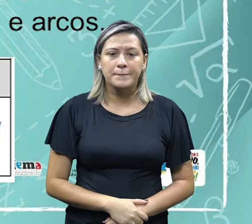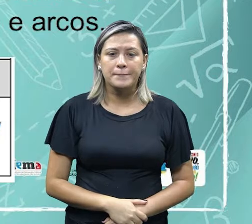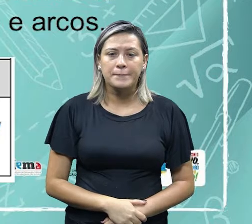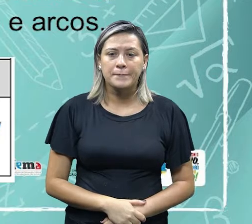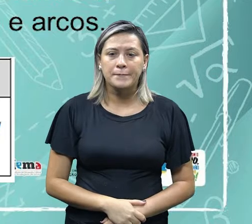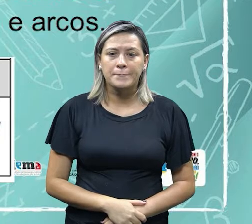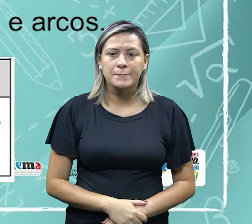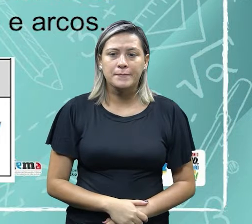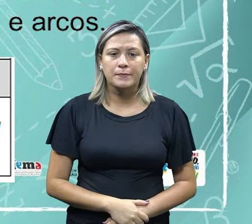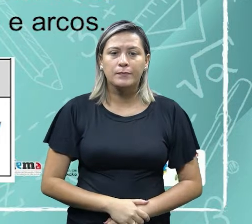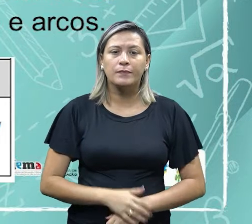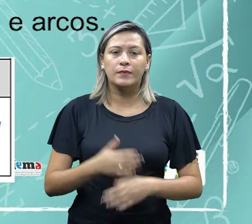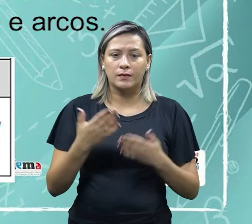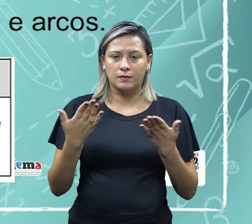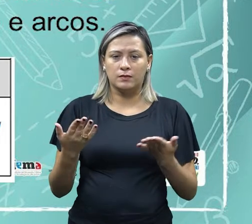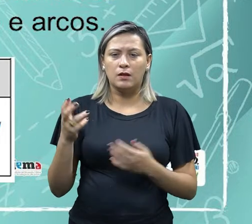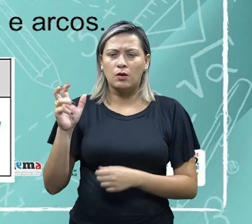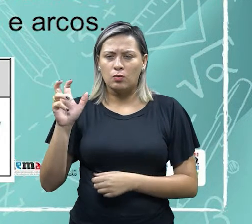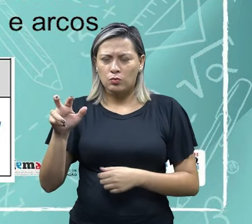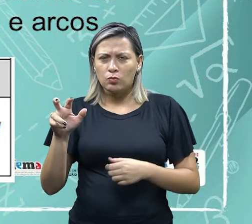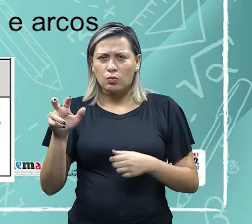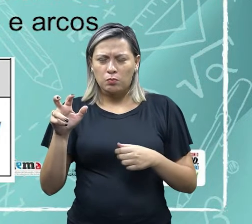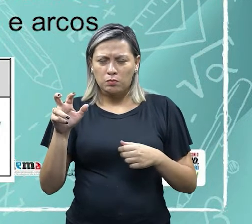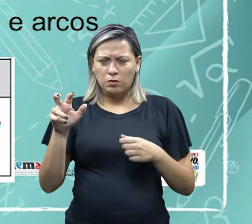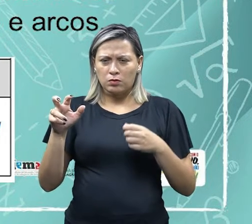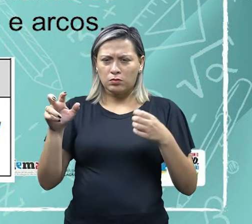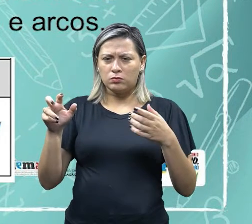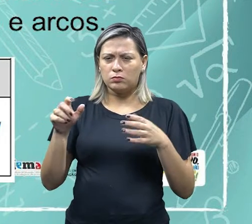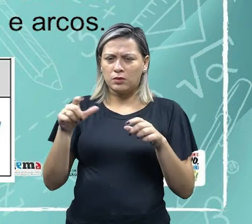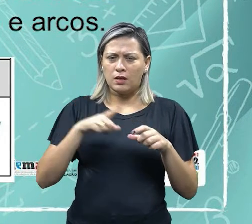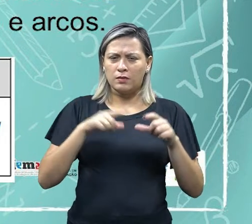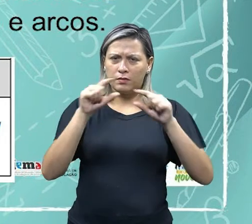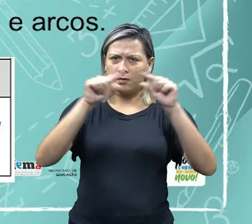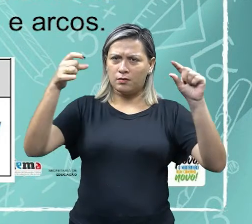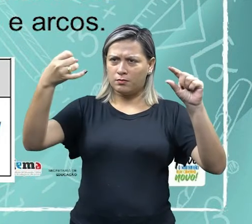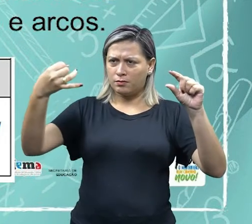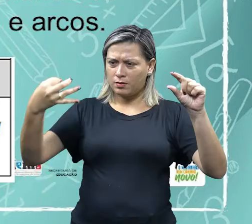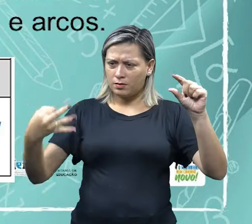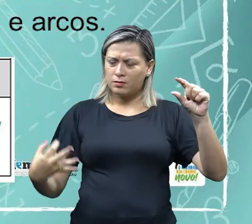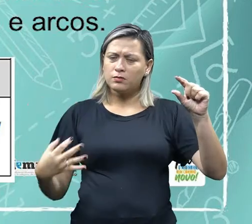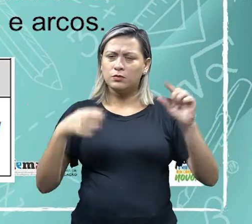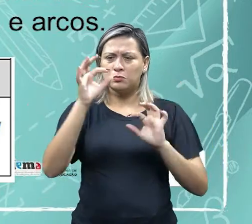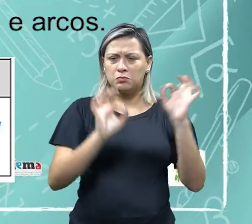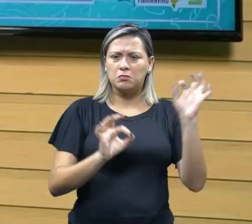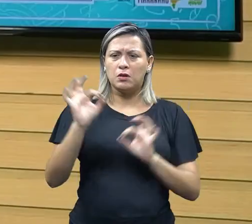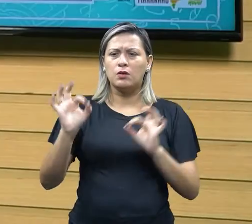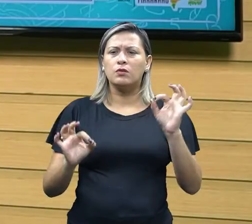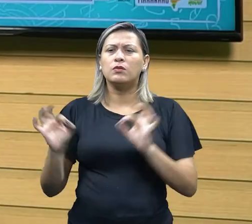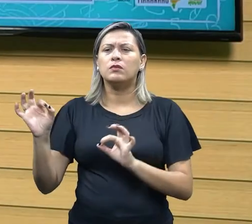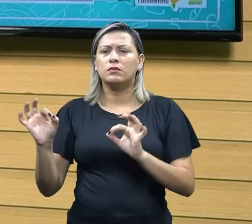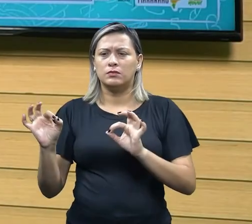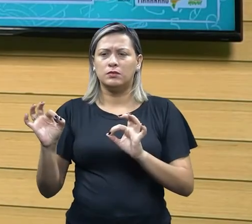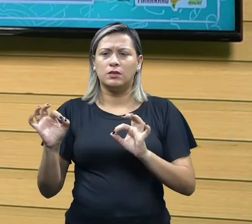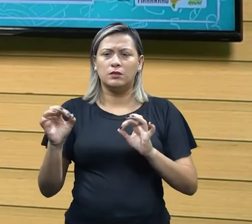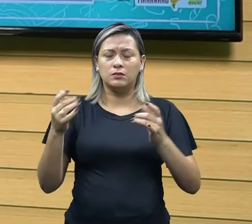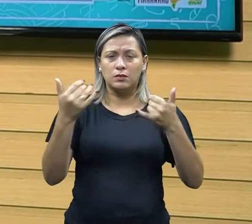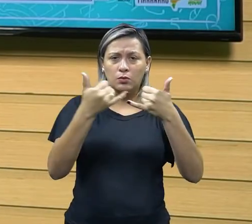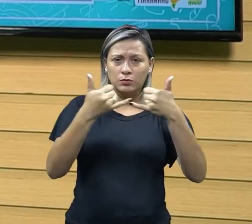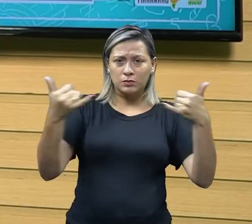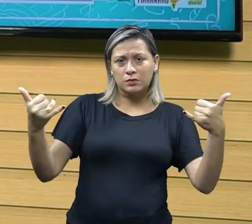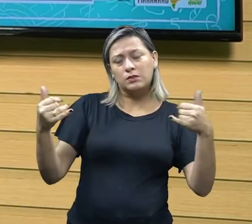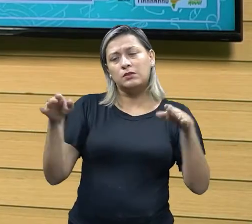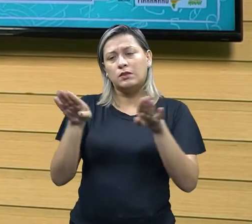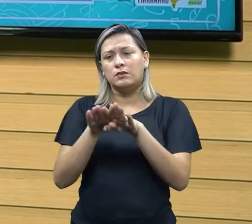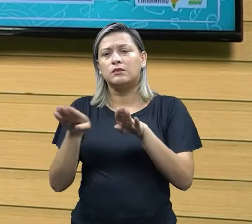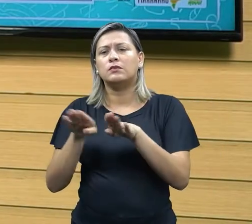ponto, o comando se ramifica em várias opções de construção de linhas e arcos. O comando